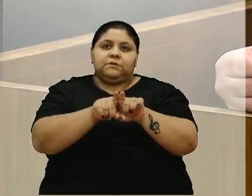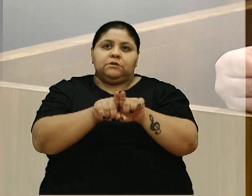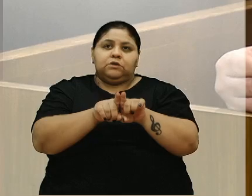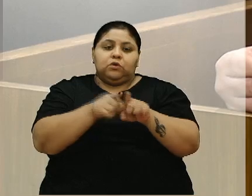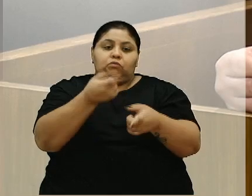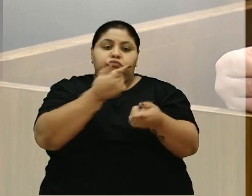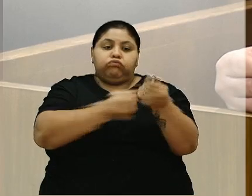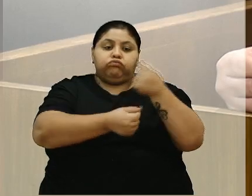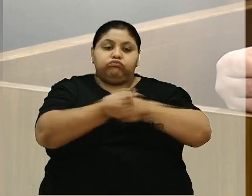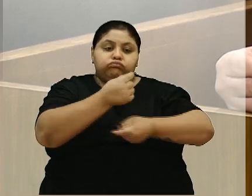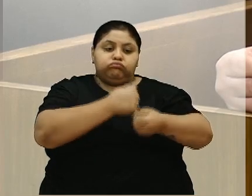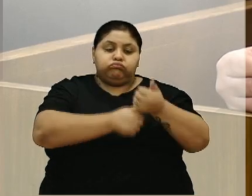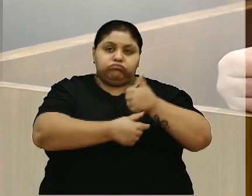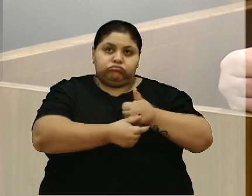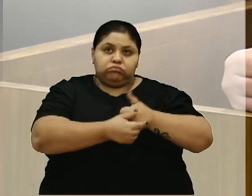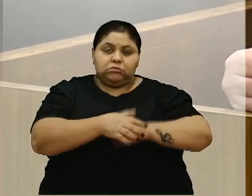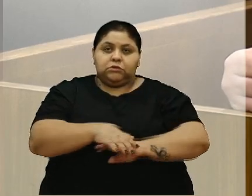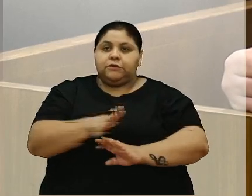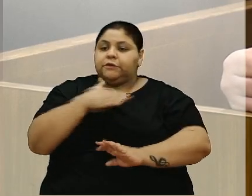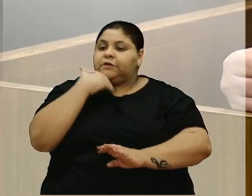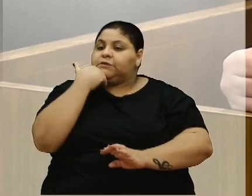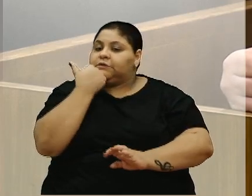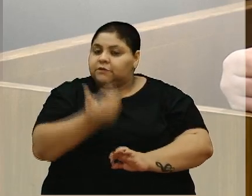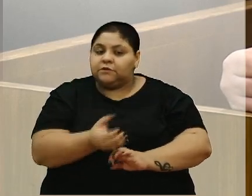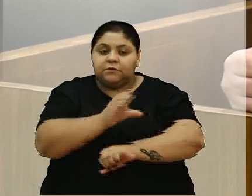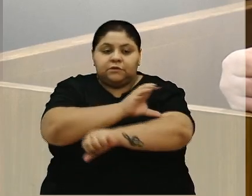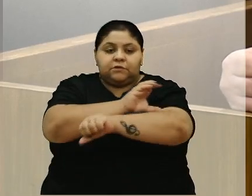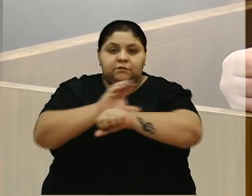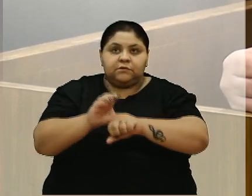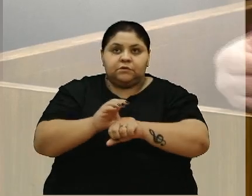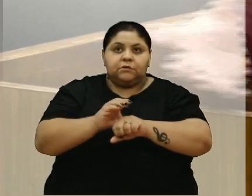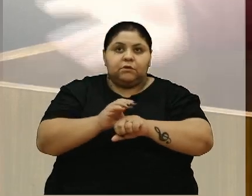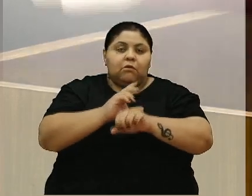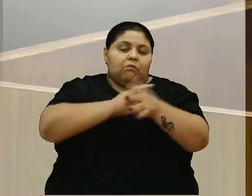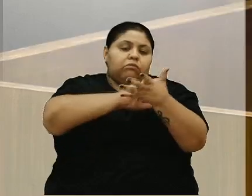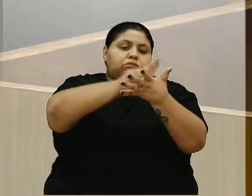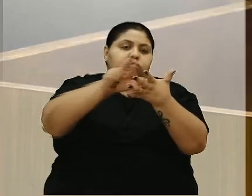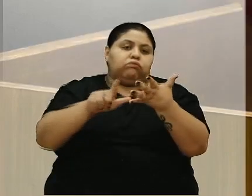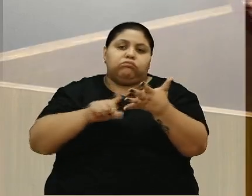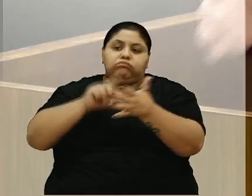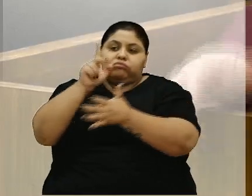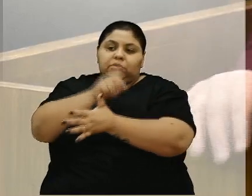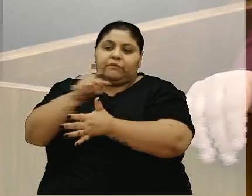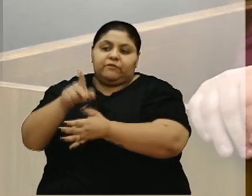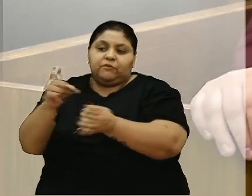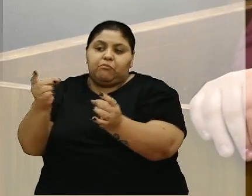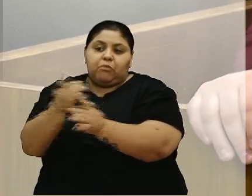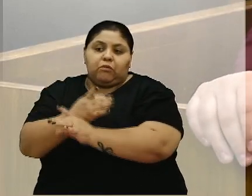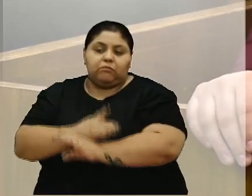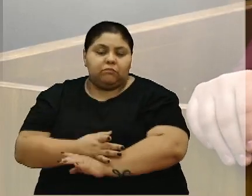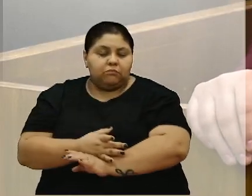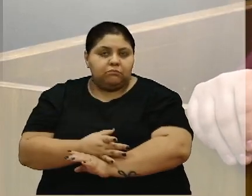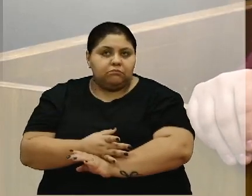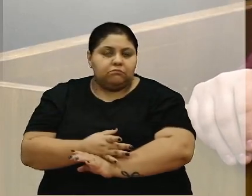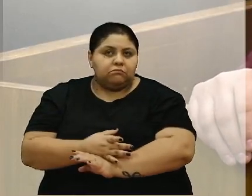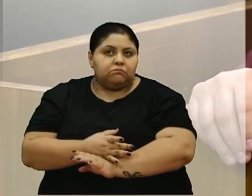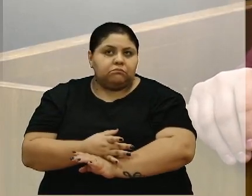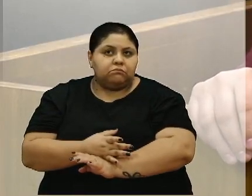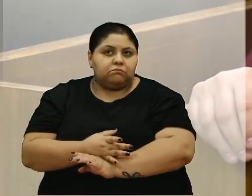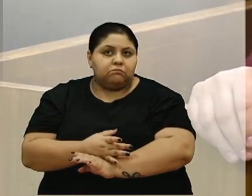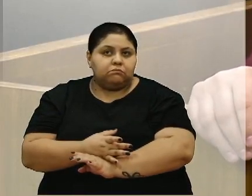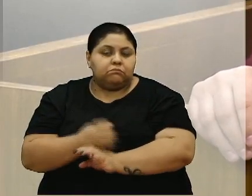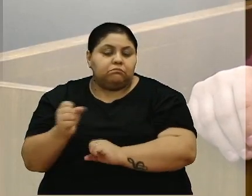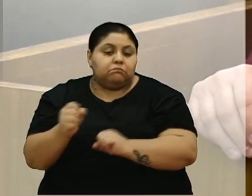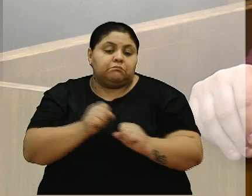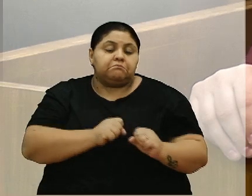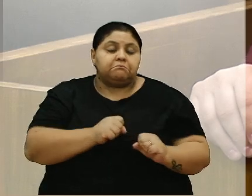aqui. Não adianta a gente colocar cursos dispersos e não ter professores suficientes para a gente poder